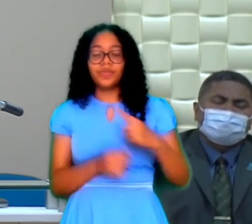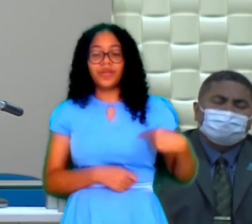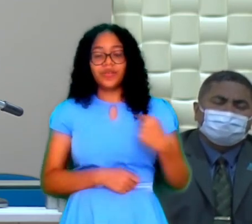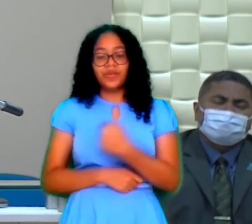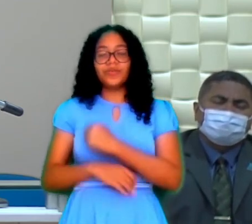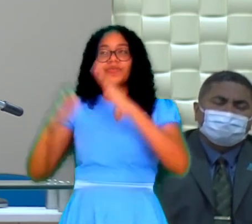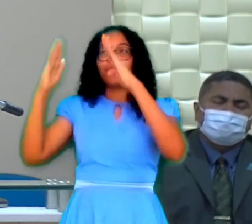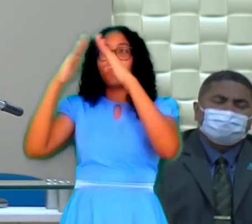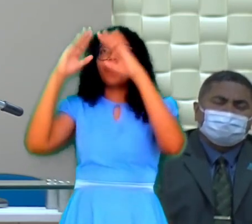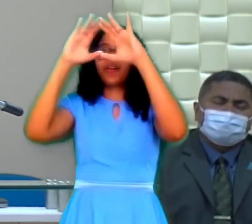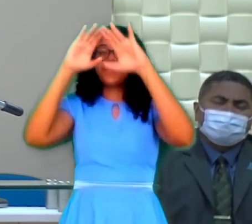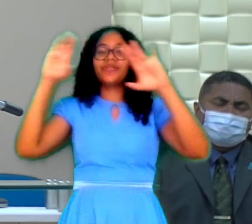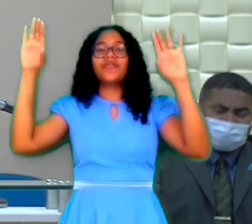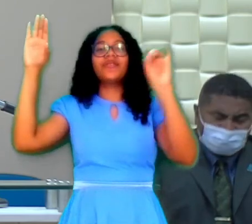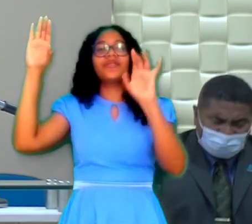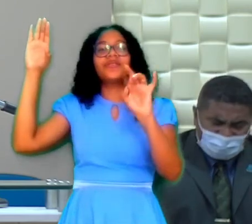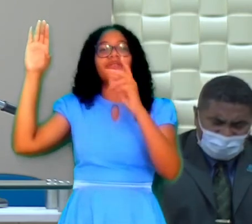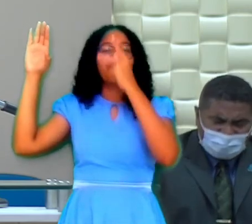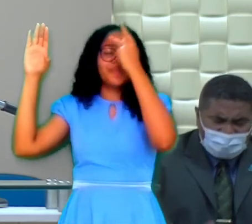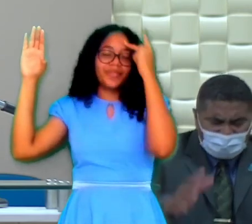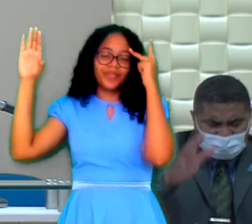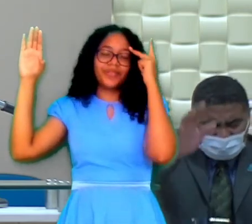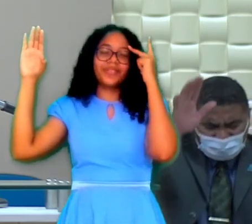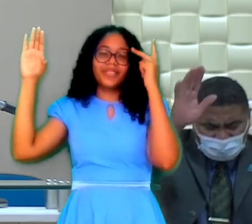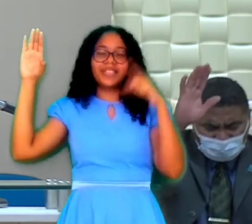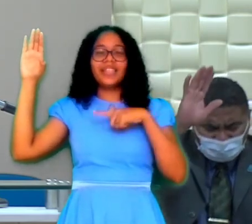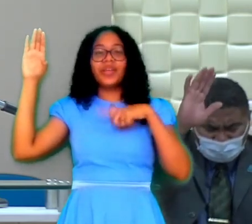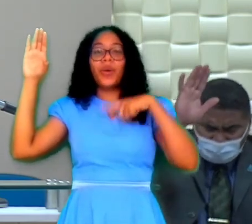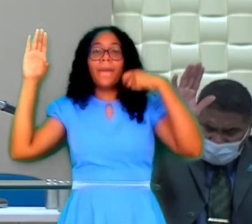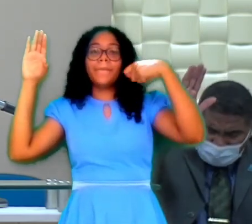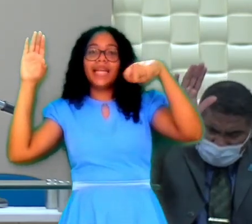Que lugar esse aqui?